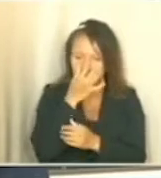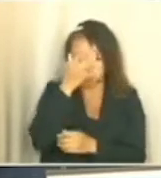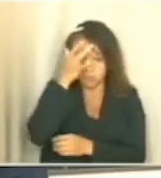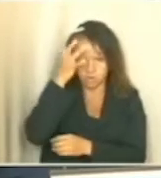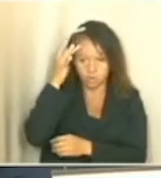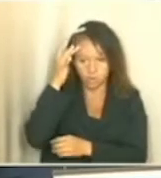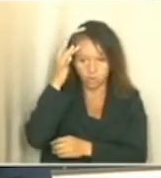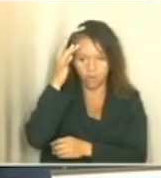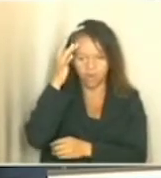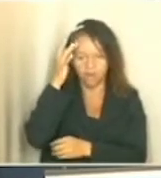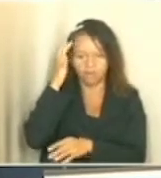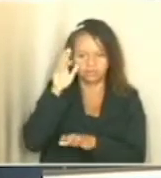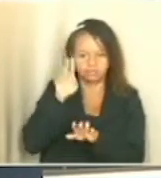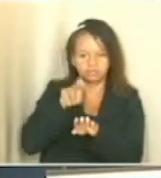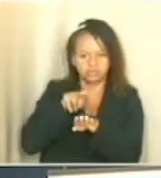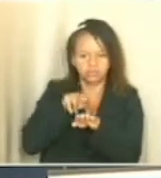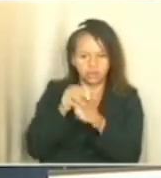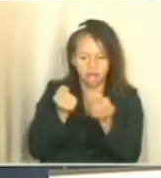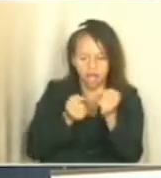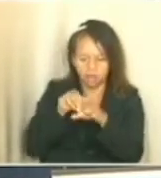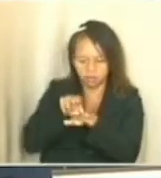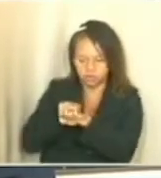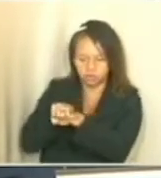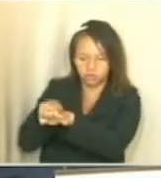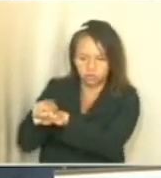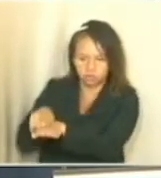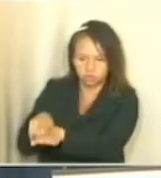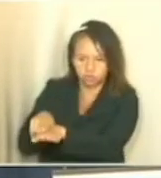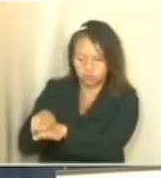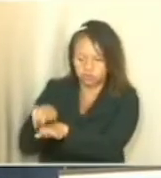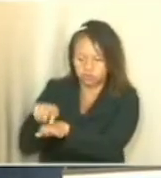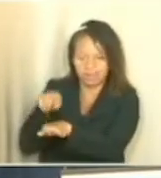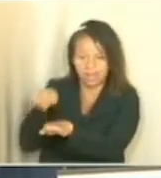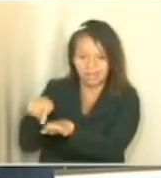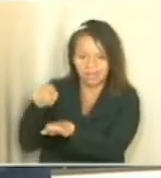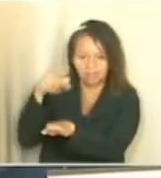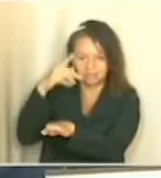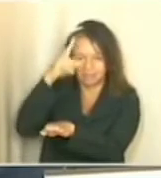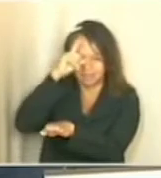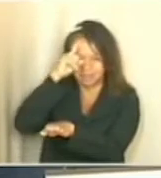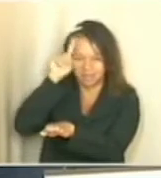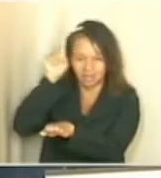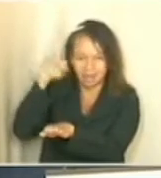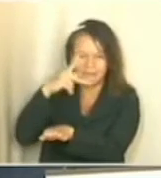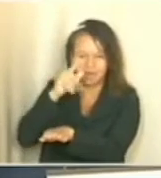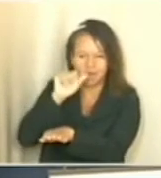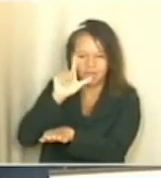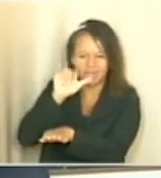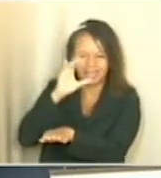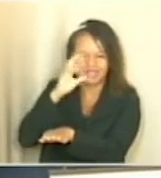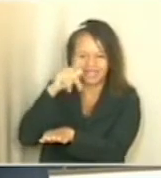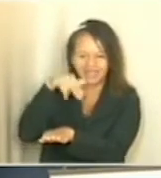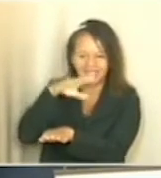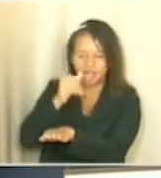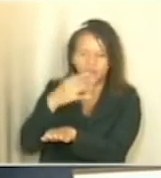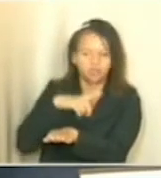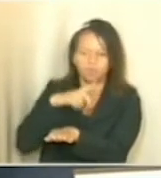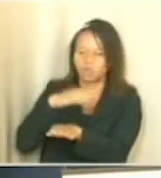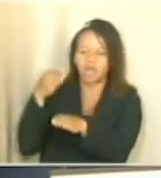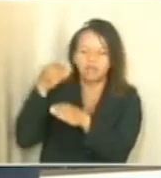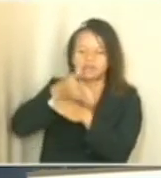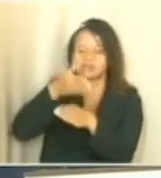que estacionam o seu carro no estacionamento dessa policlínica não conseguem ter acesso